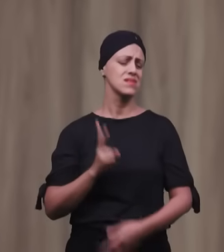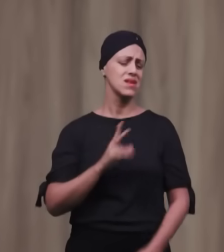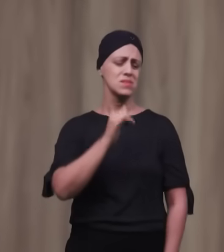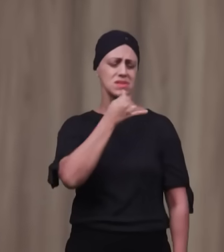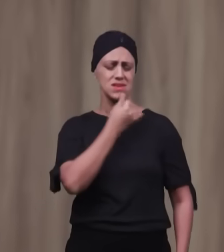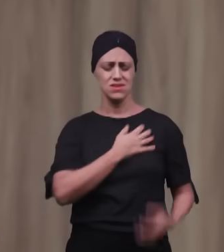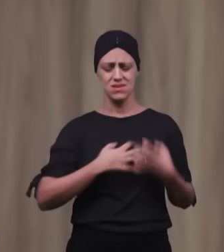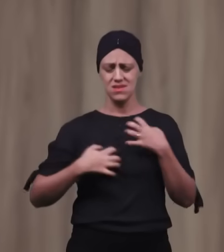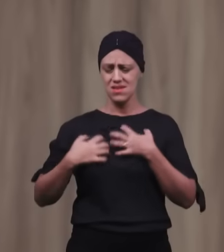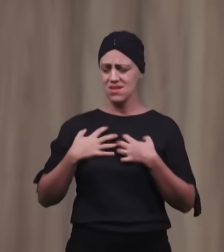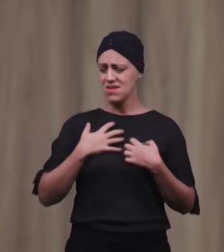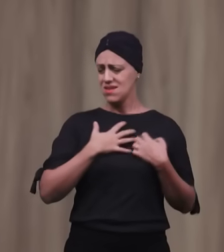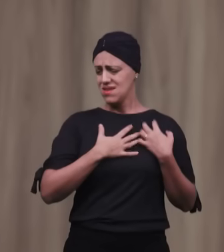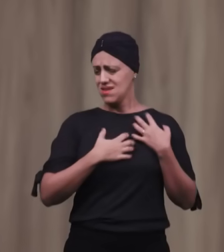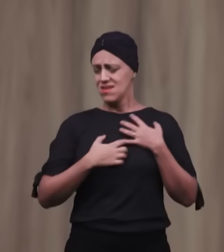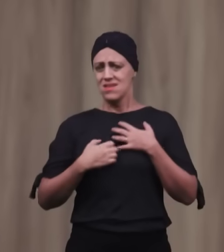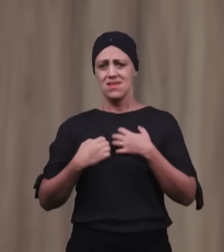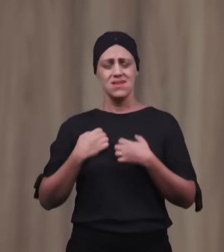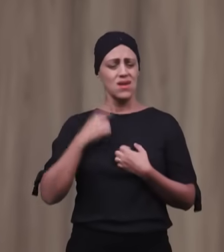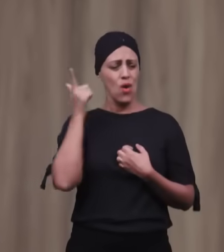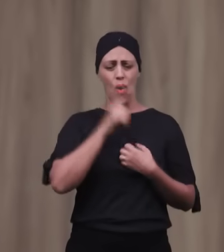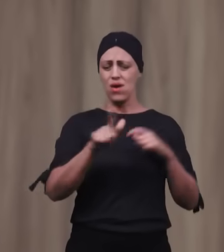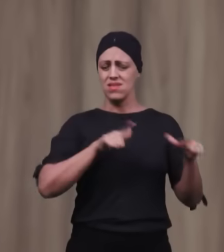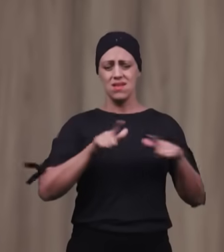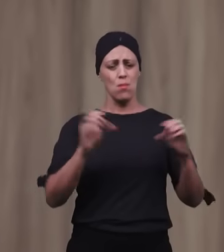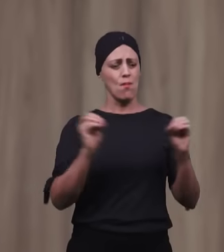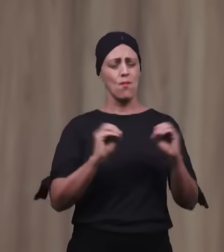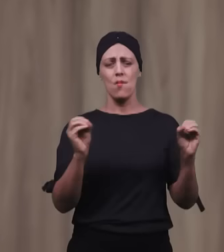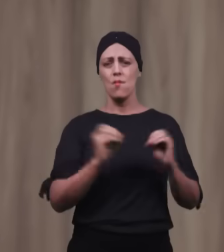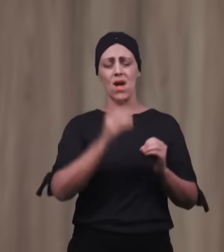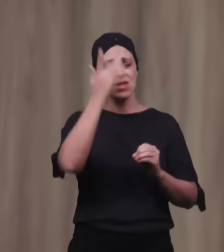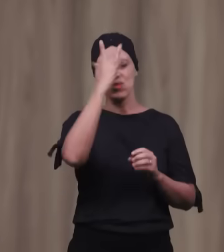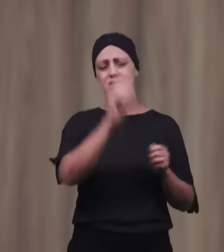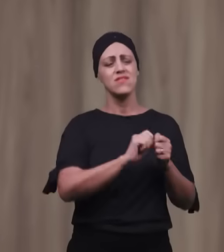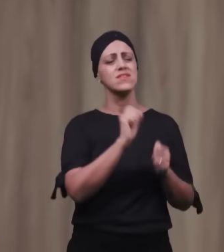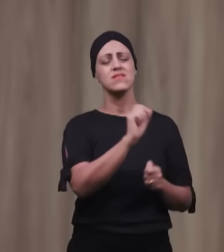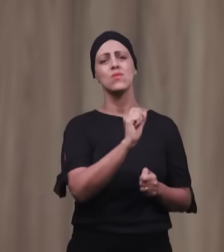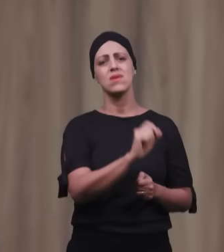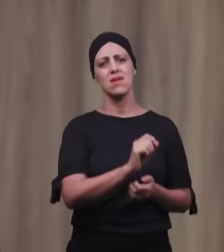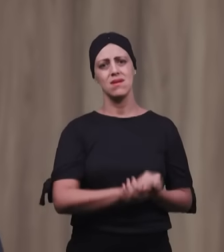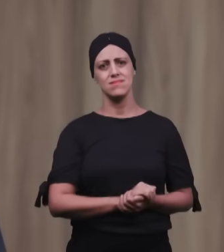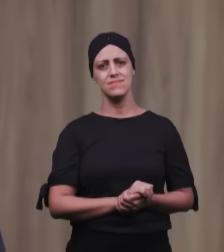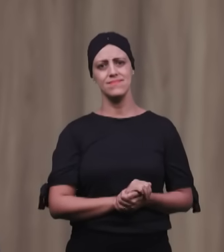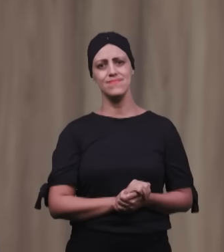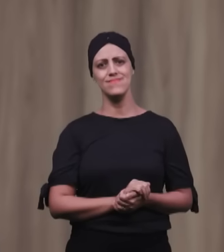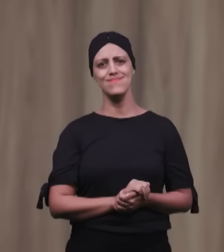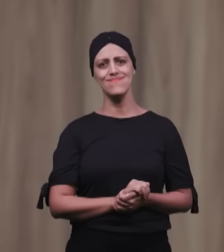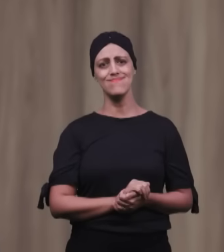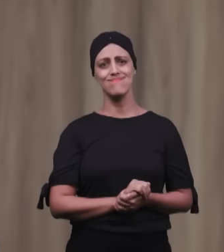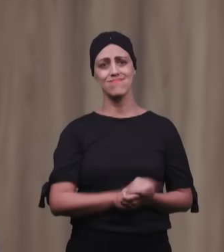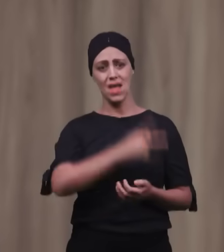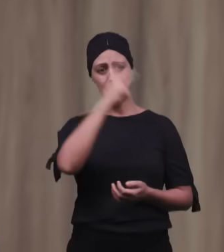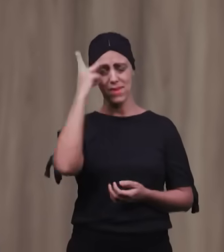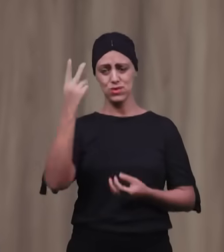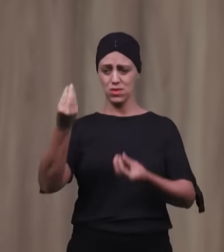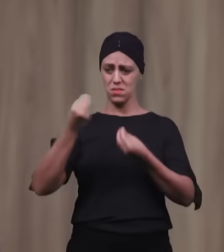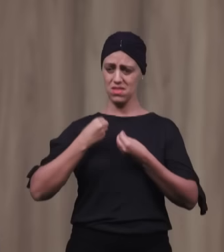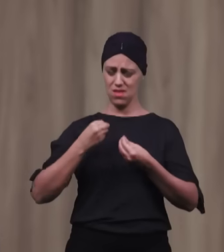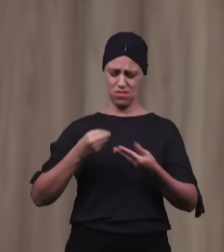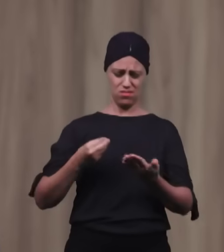triste angustiado Por isso as portas não sabia mais o que fazer e me passaram esse número